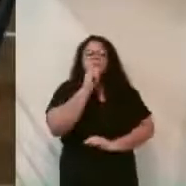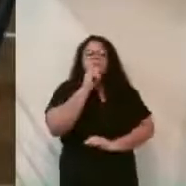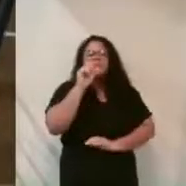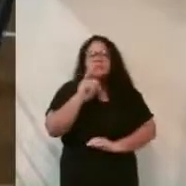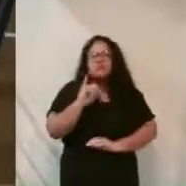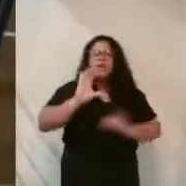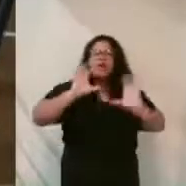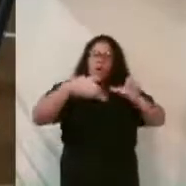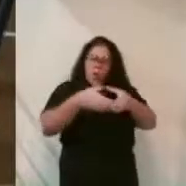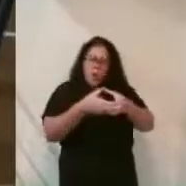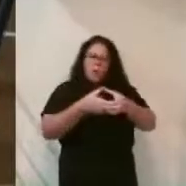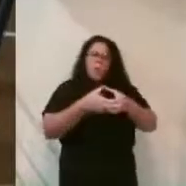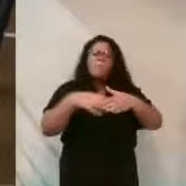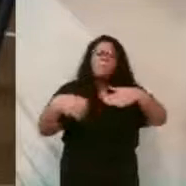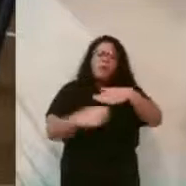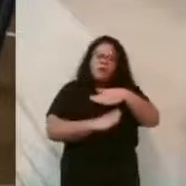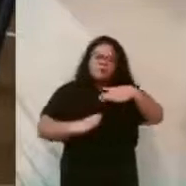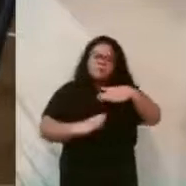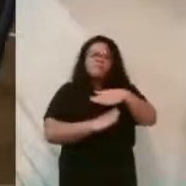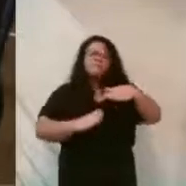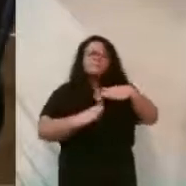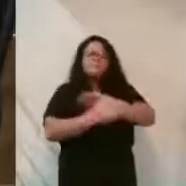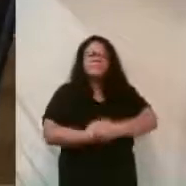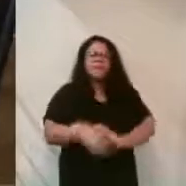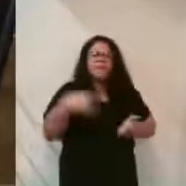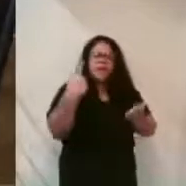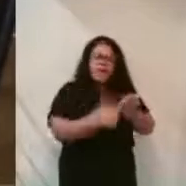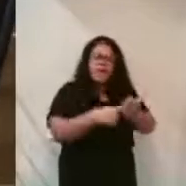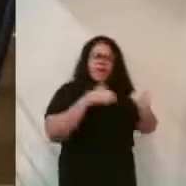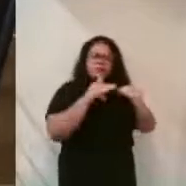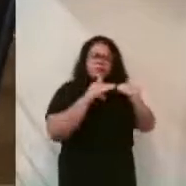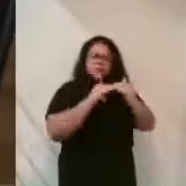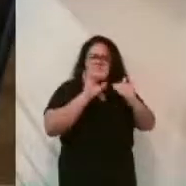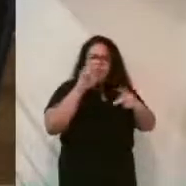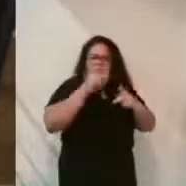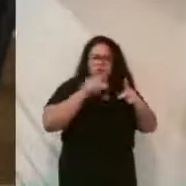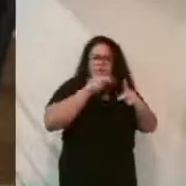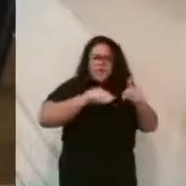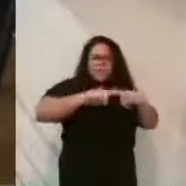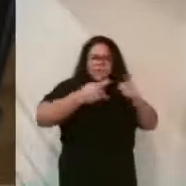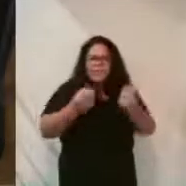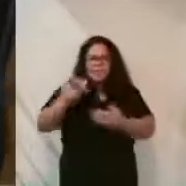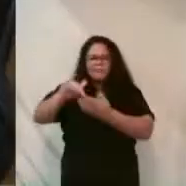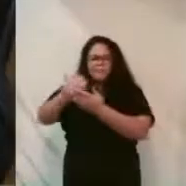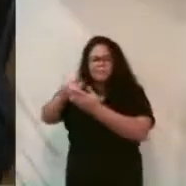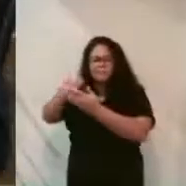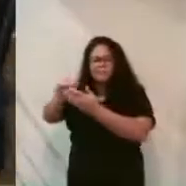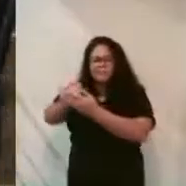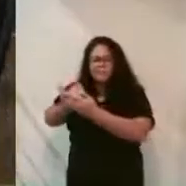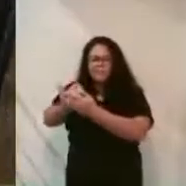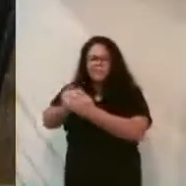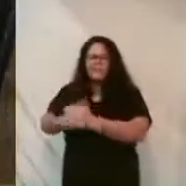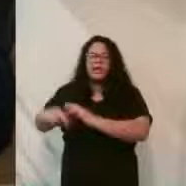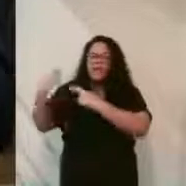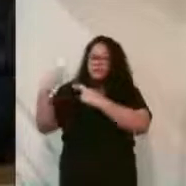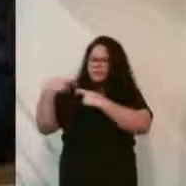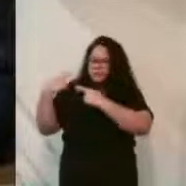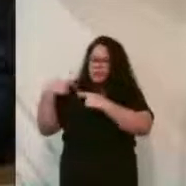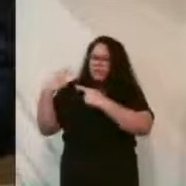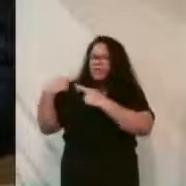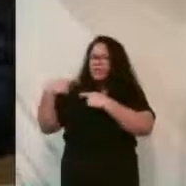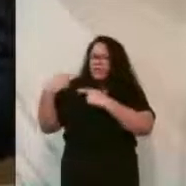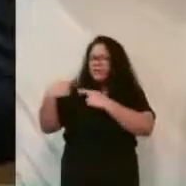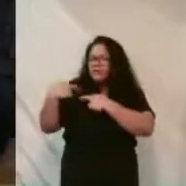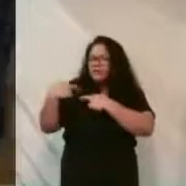envolver justamente o órgão que é gestor da política pública estadual, que é responsável pelo Plano Estadual de Resíduos Sólidos, não